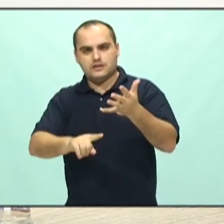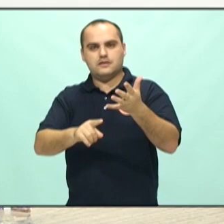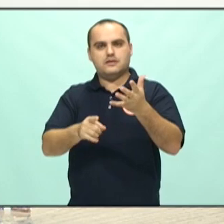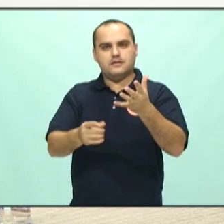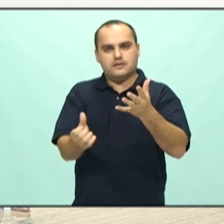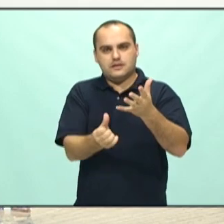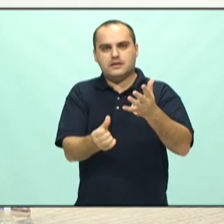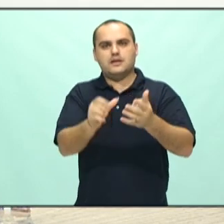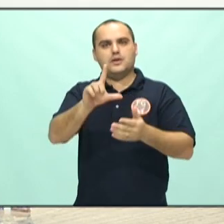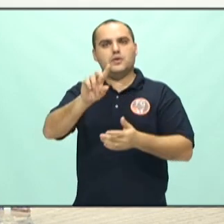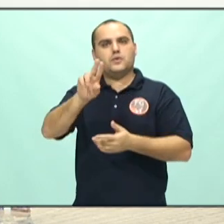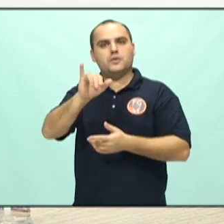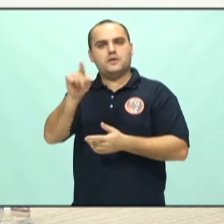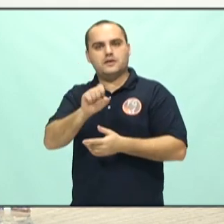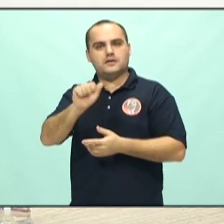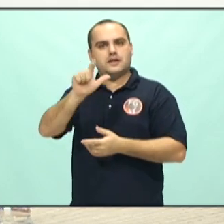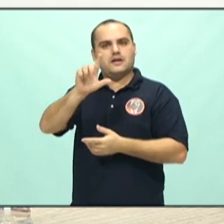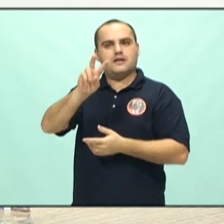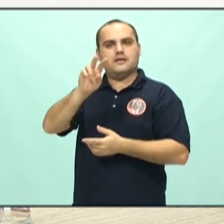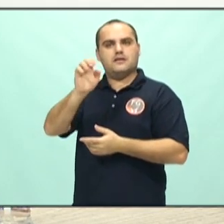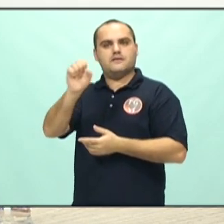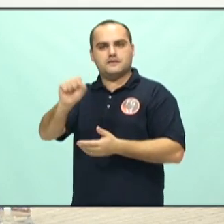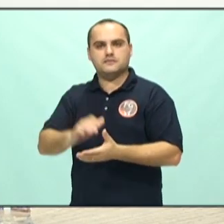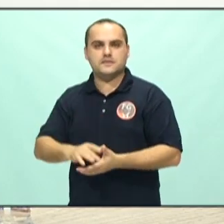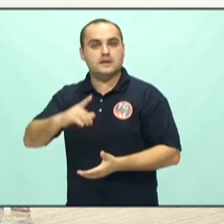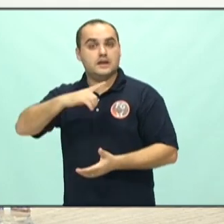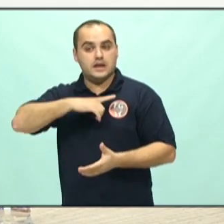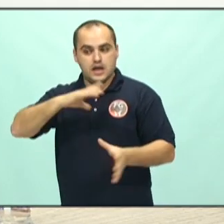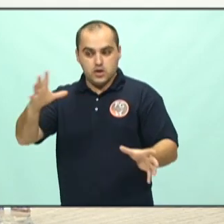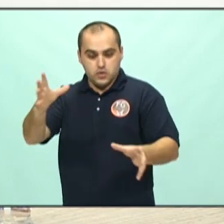municípios nós temos em torno de 12 mil trabalhadores, né?